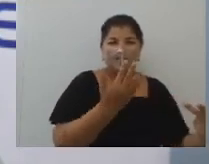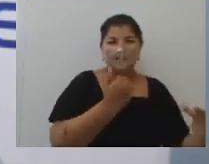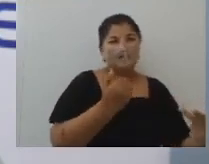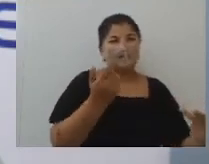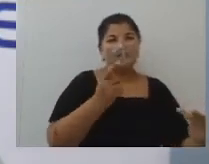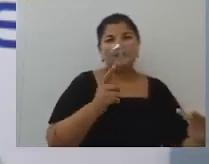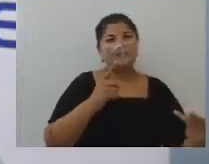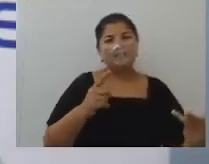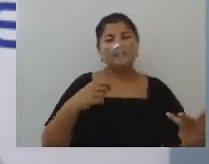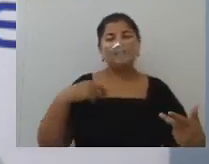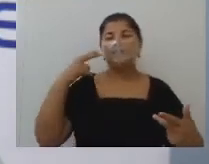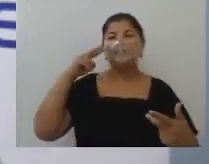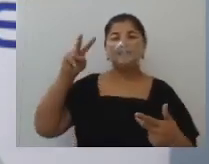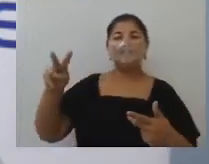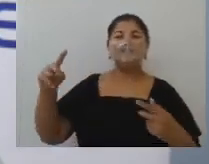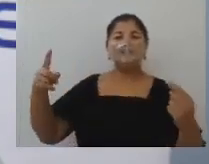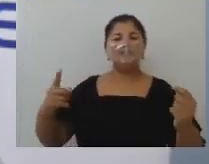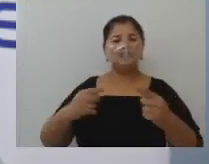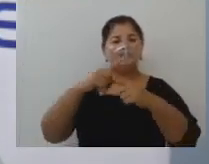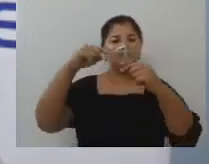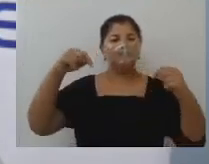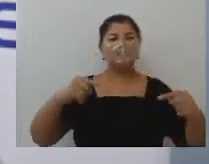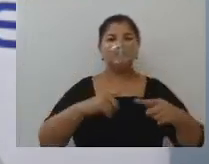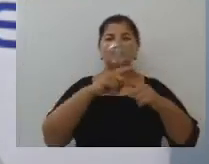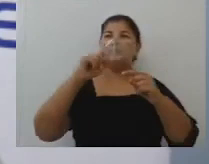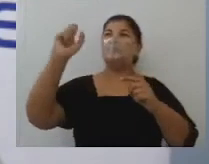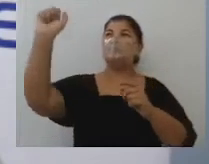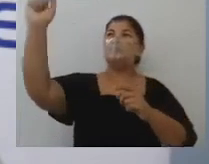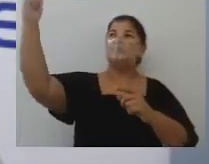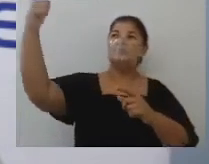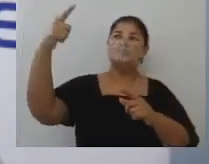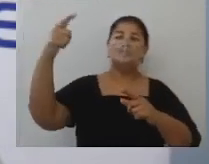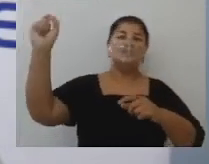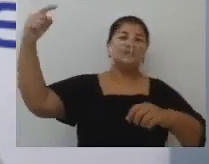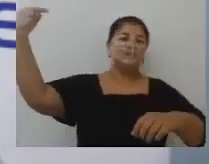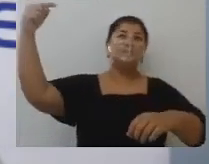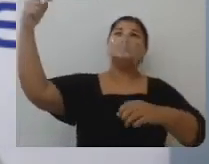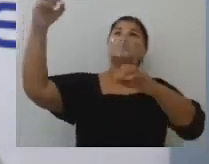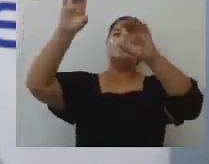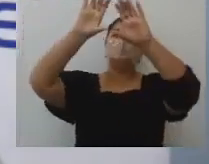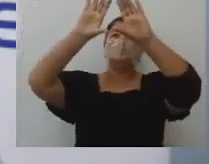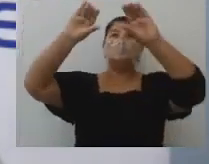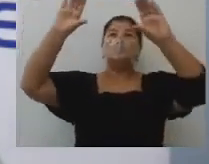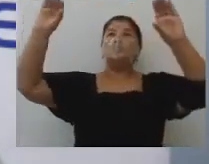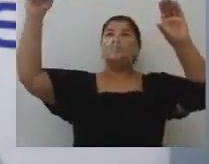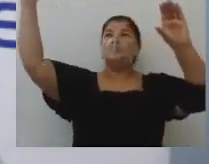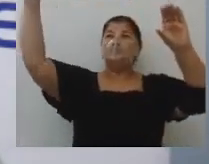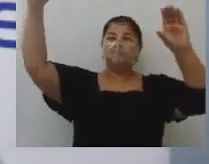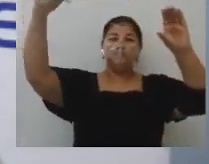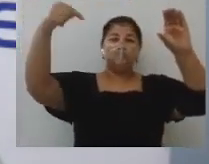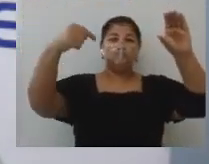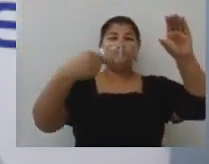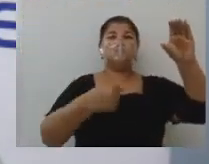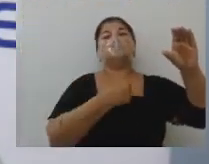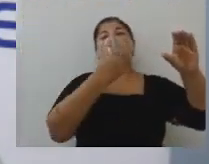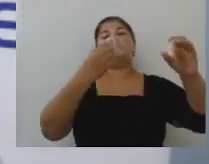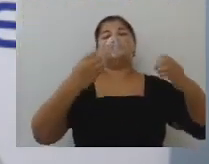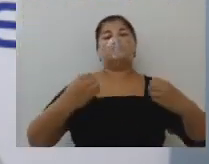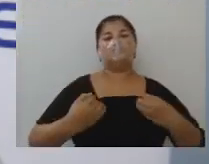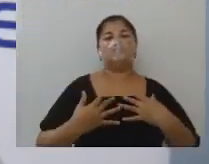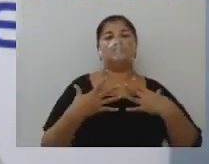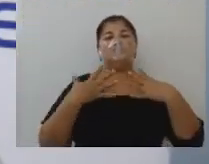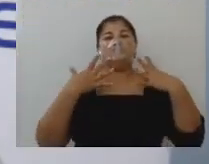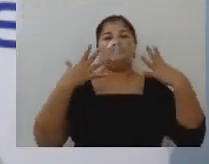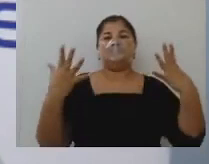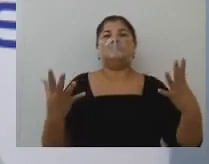não é transparente para outras frequências. E aí o ultravioleta consegue passar pelas nuvens. Você não enxerga, porque ele cai fora